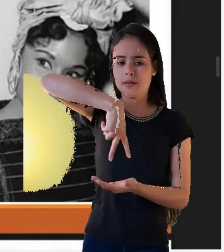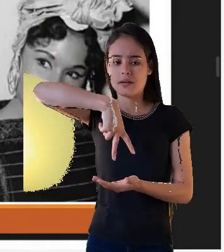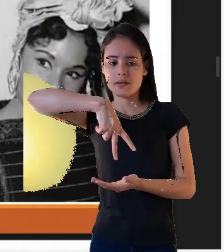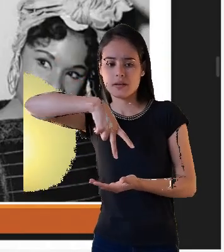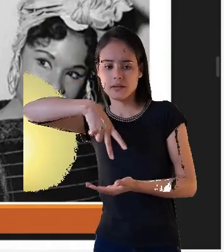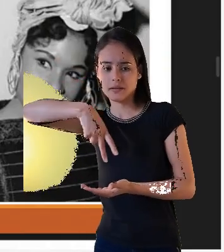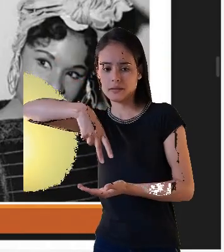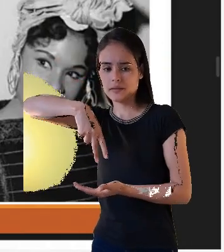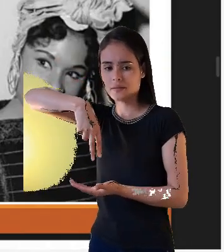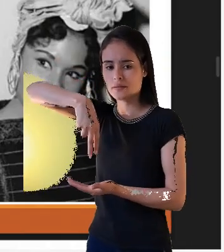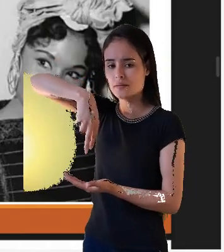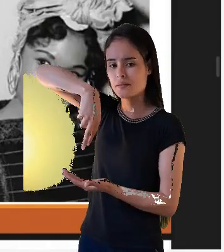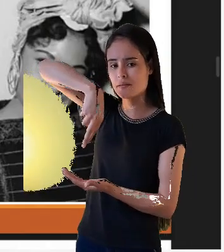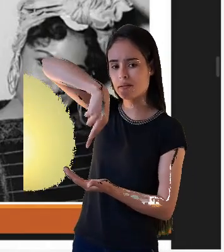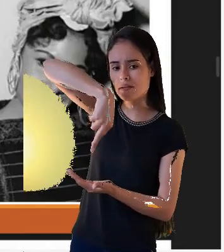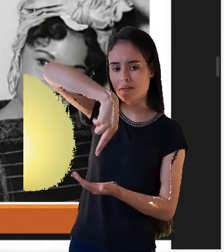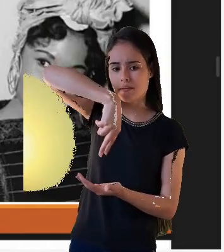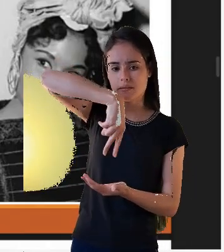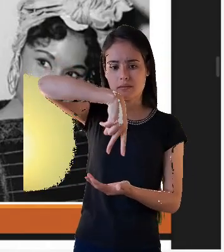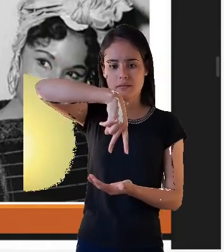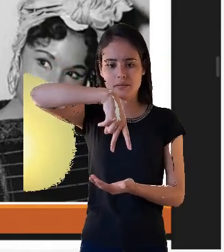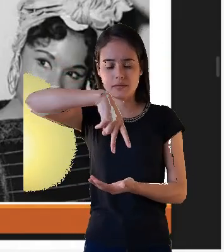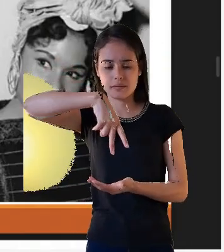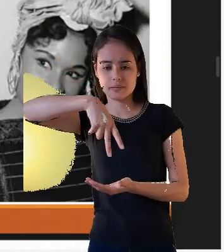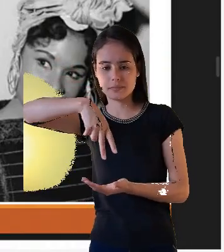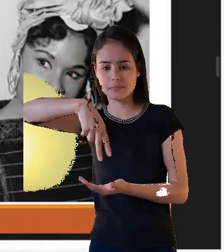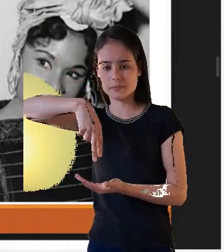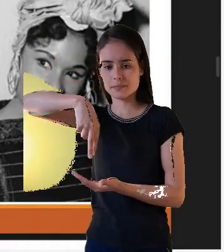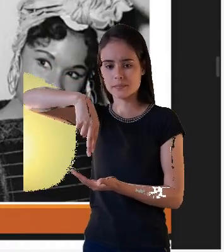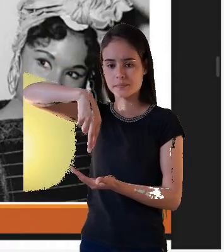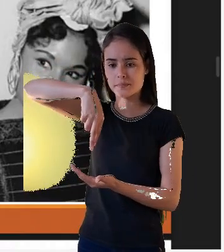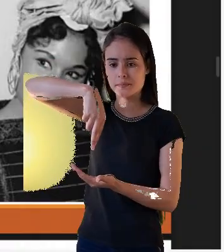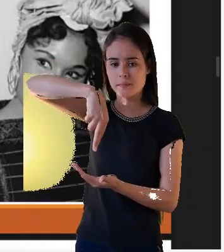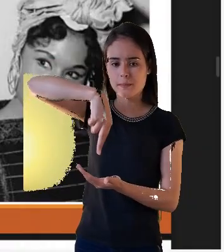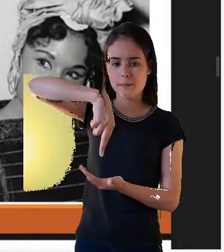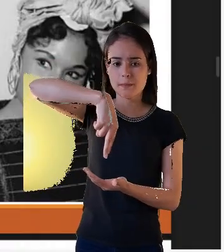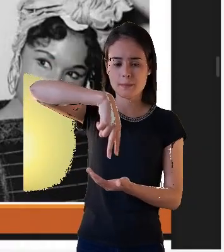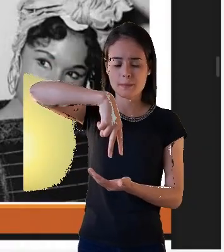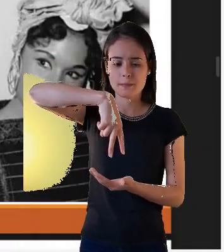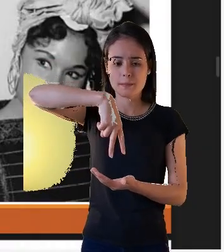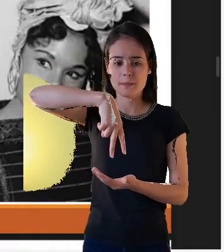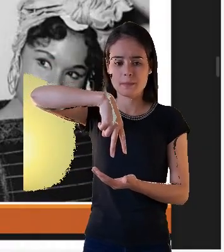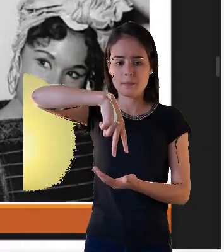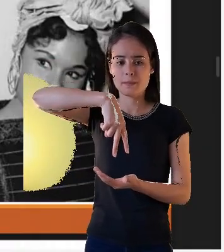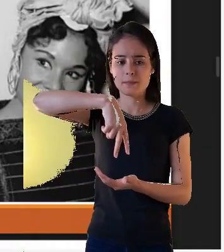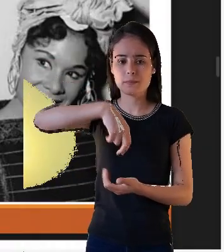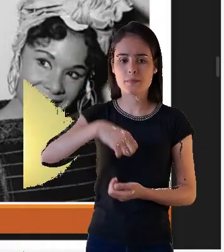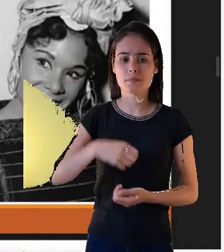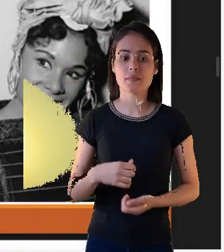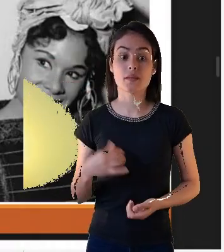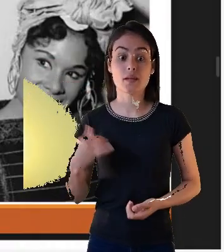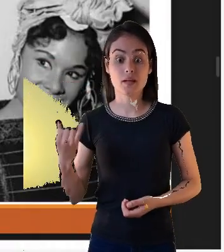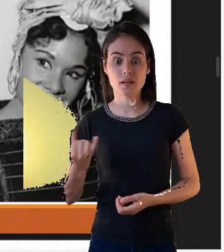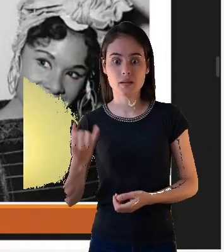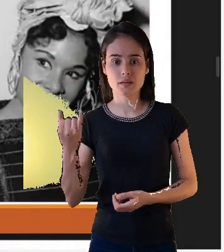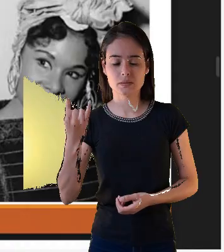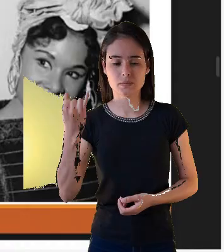né? A bailarina afro-americana, né, Catherine, ela foi uma